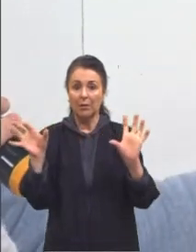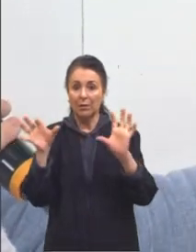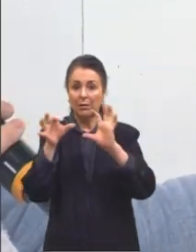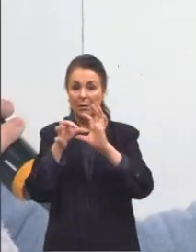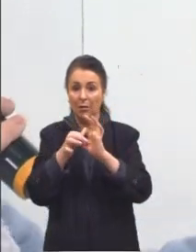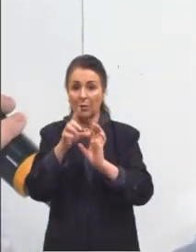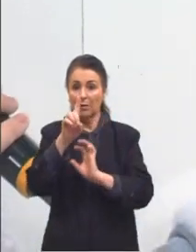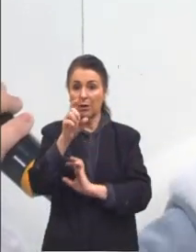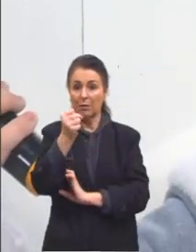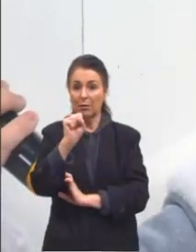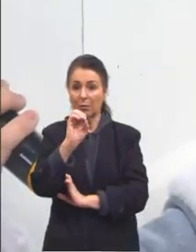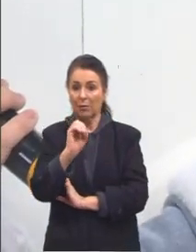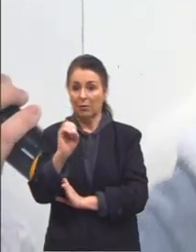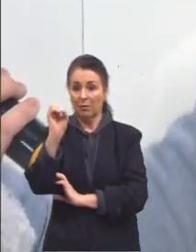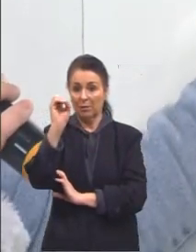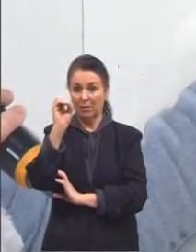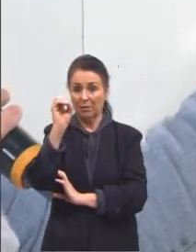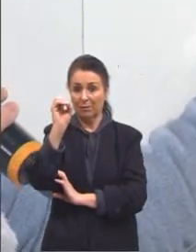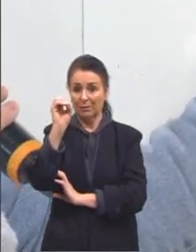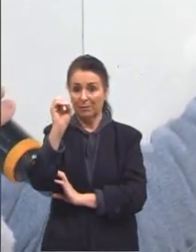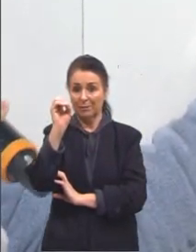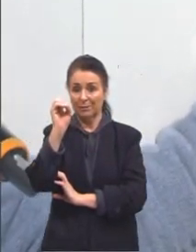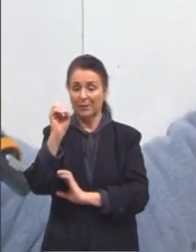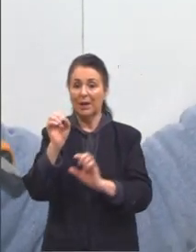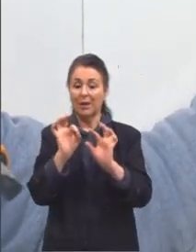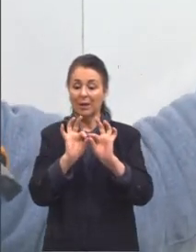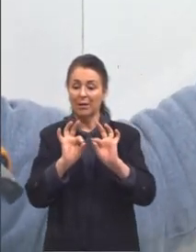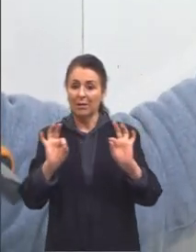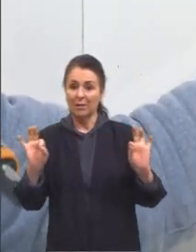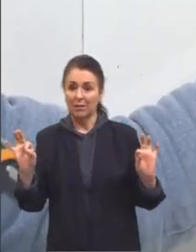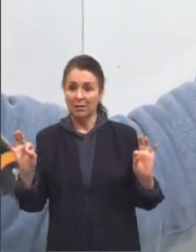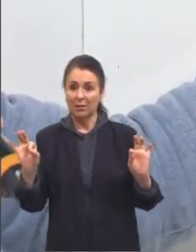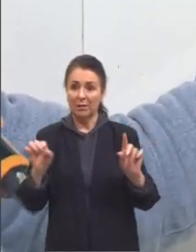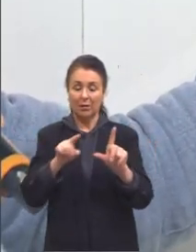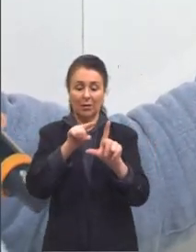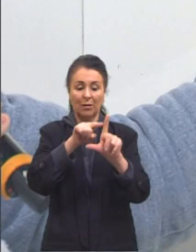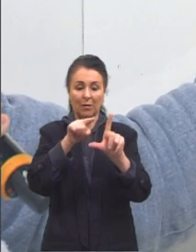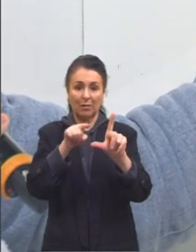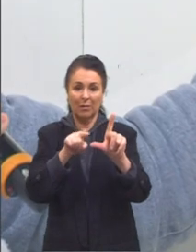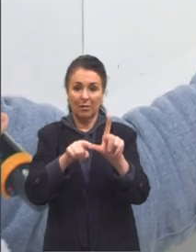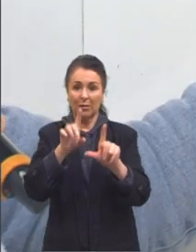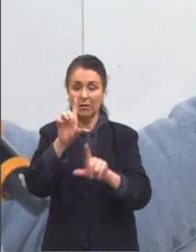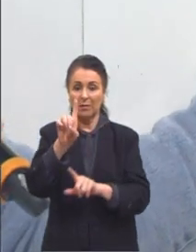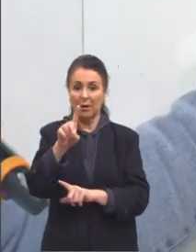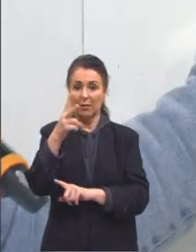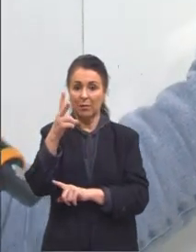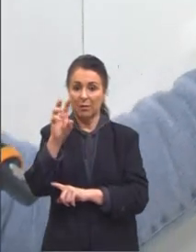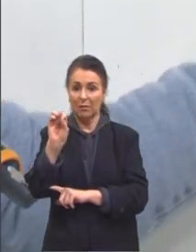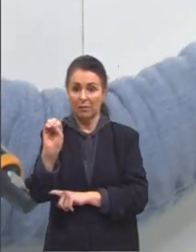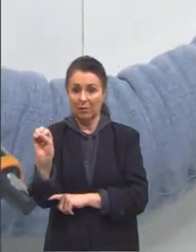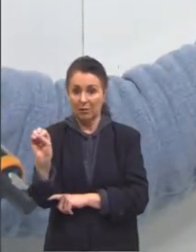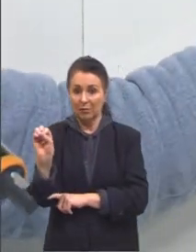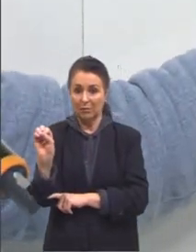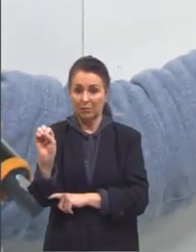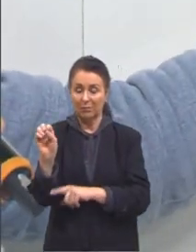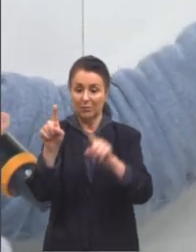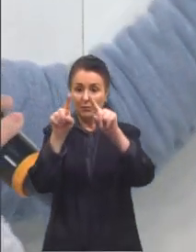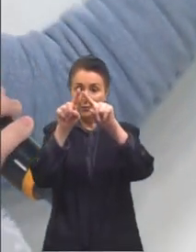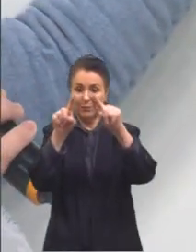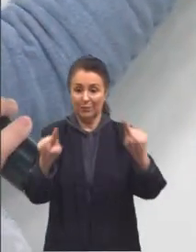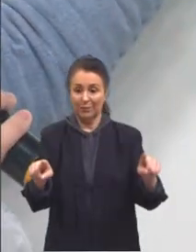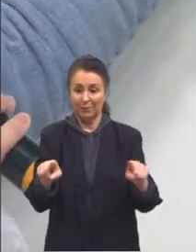180 ela é linear aqui eu vou ter um ângulo entre uma ligação e outra de 120 de um